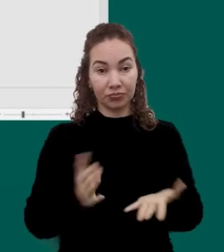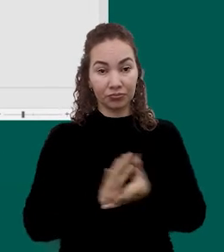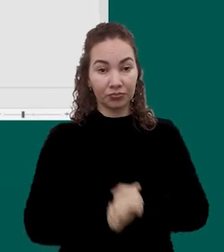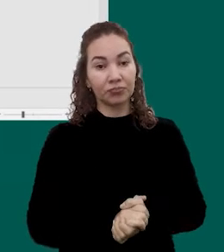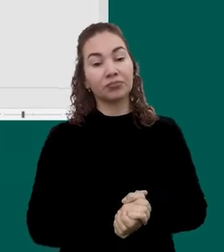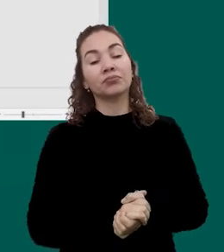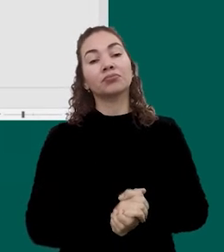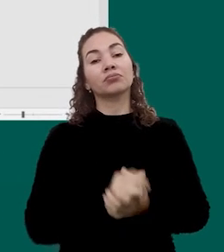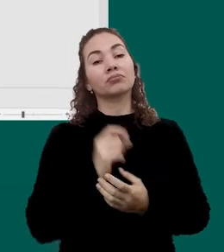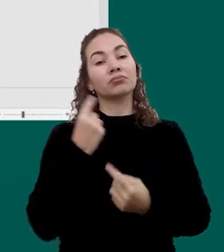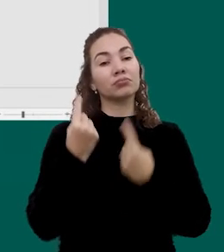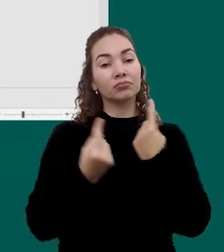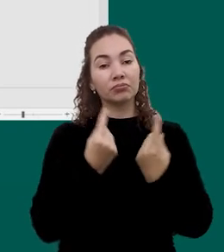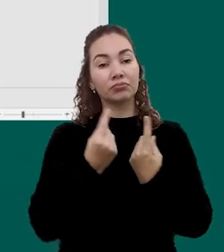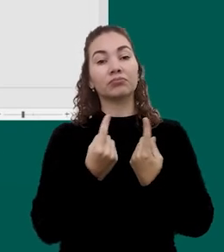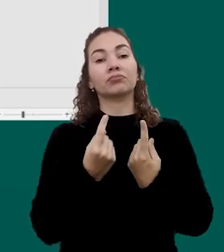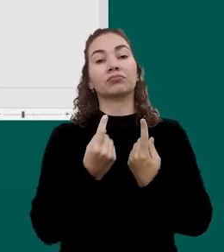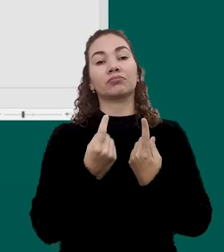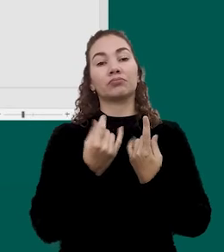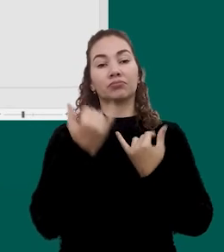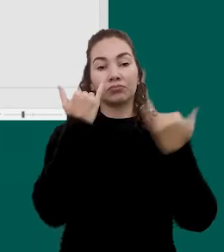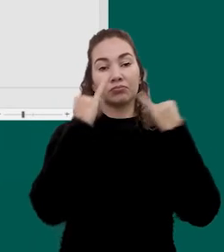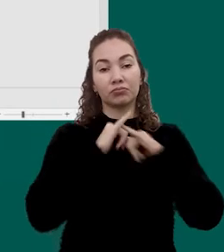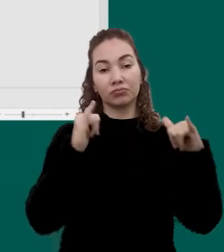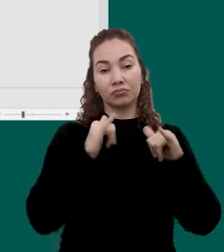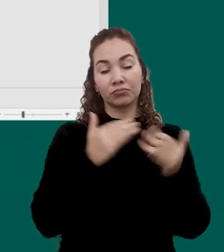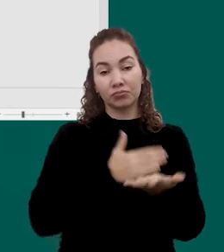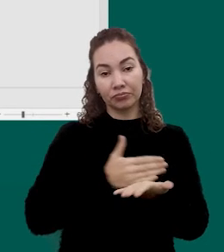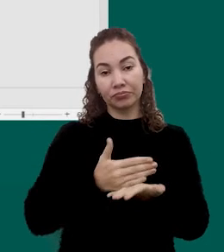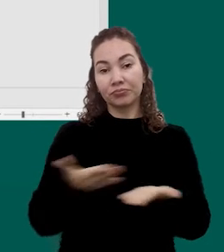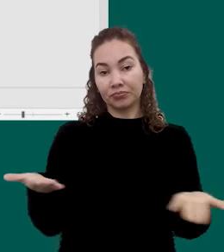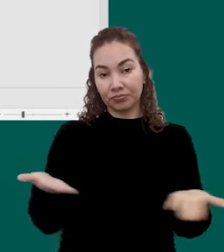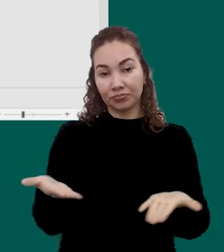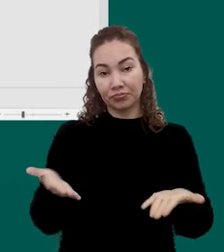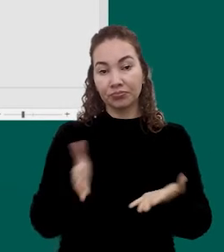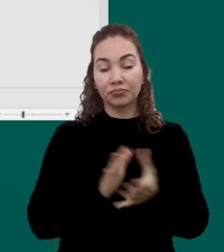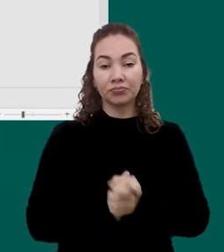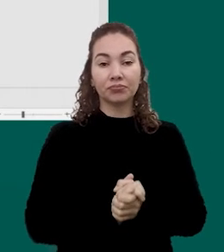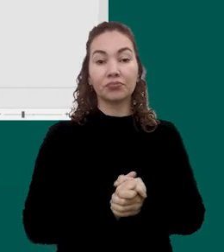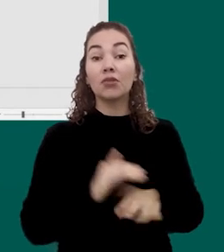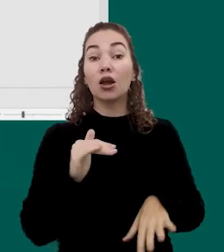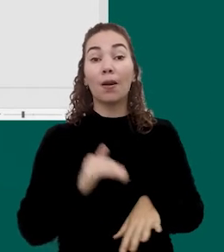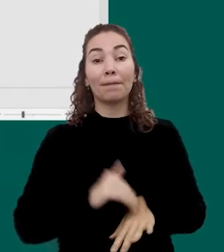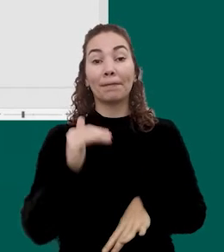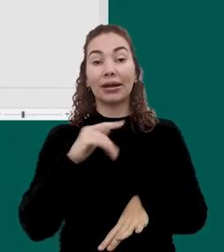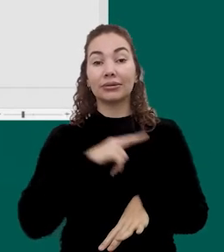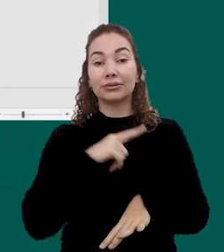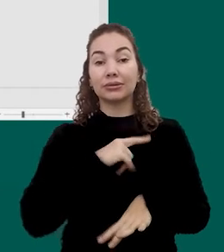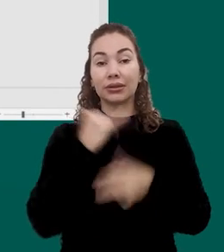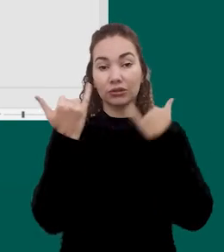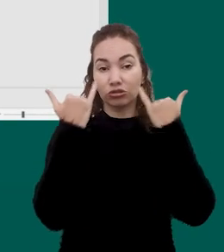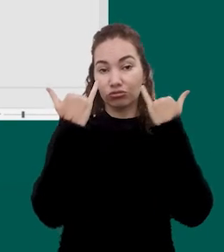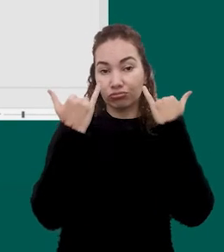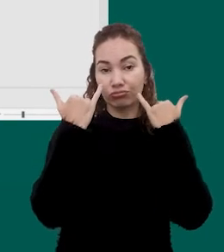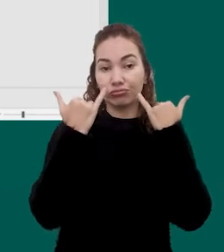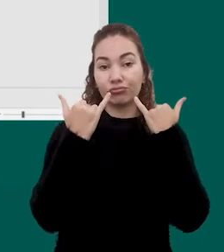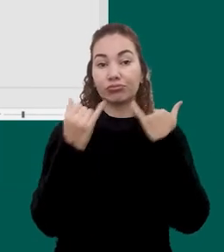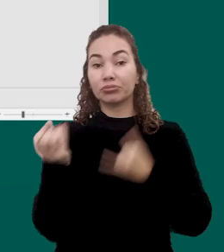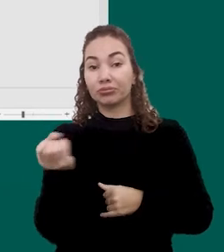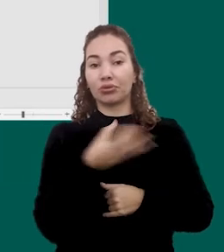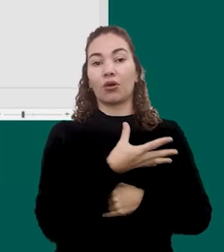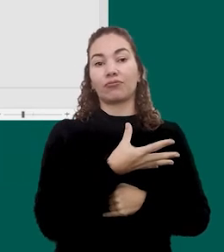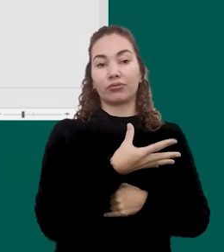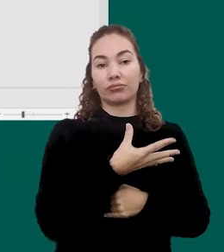Então, esses são alguns dados, né, num primeiro momento. O que mais nós temos de informação